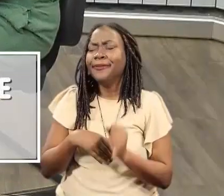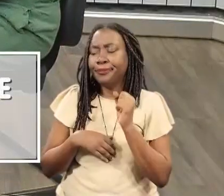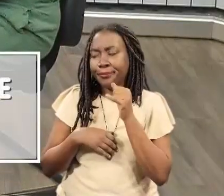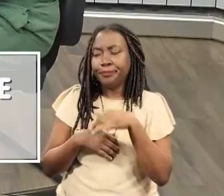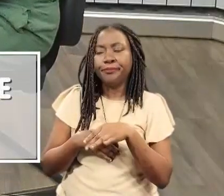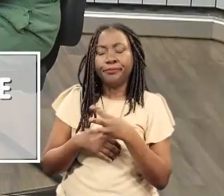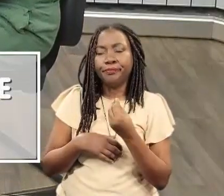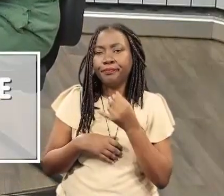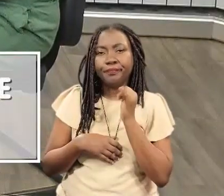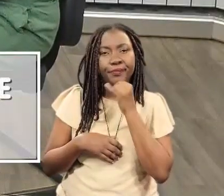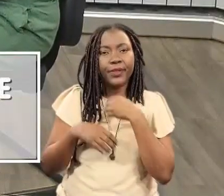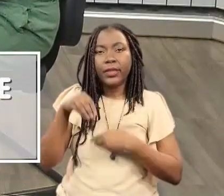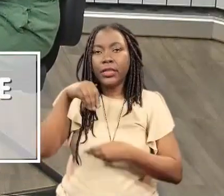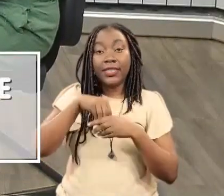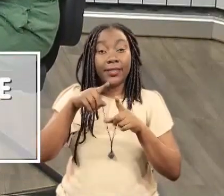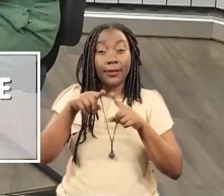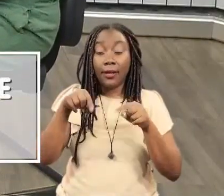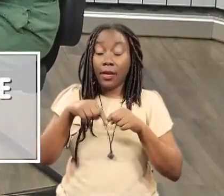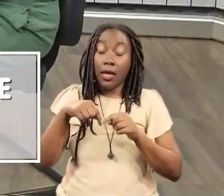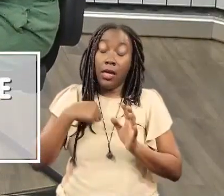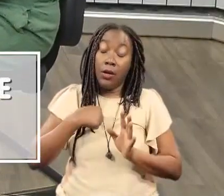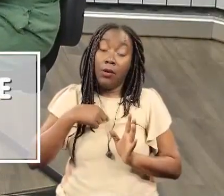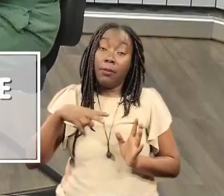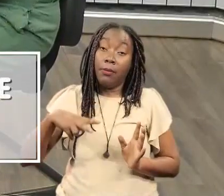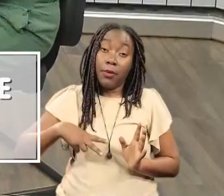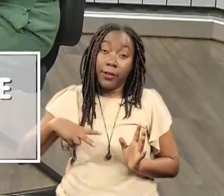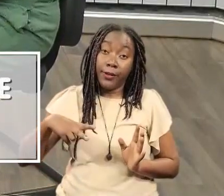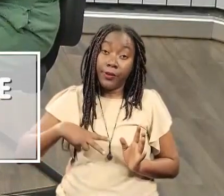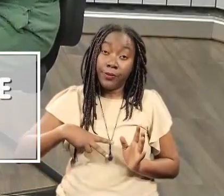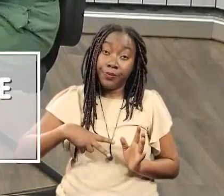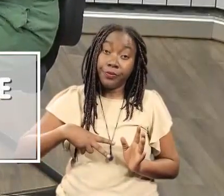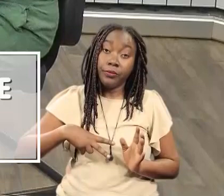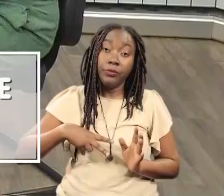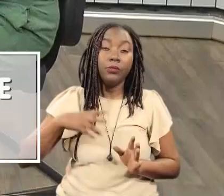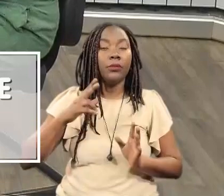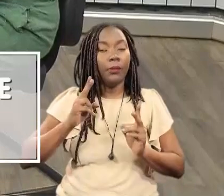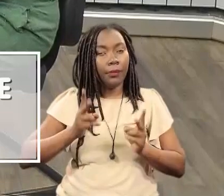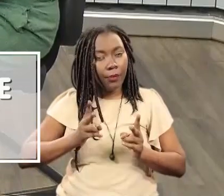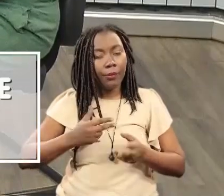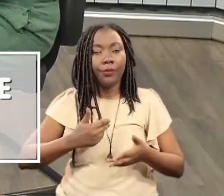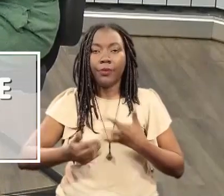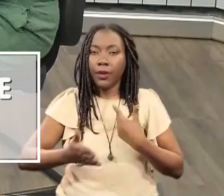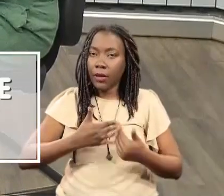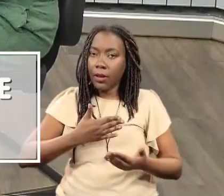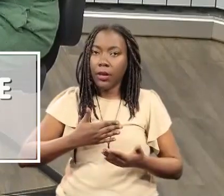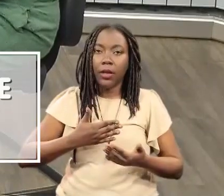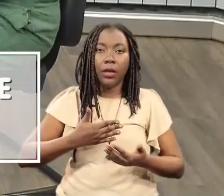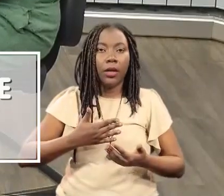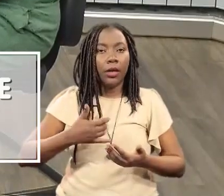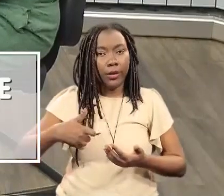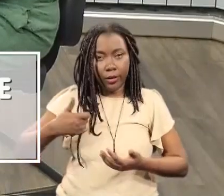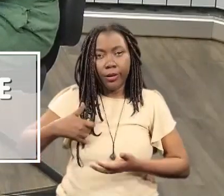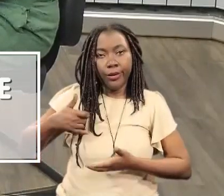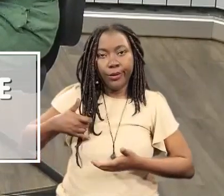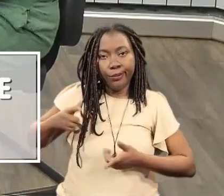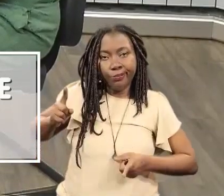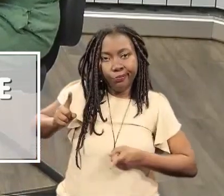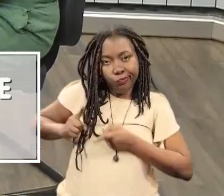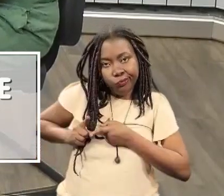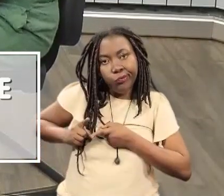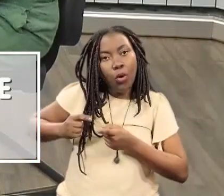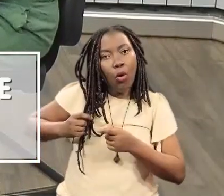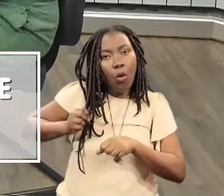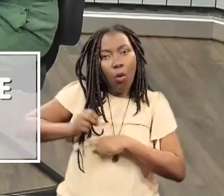triste. Para quem está dentro de sala de aula, eu particularmente, apesar de ainda ter pouca idade, assim, e estar começando na